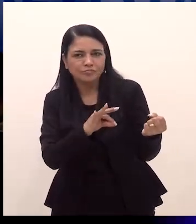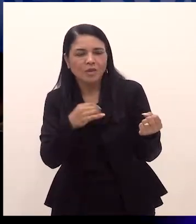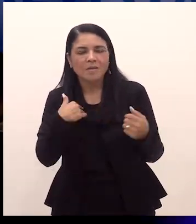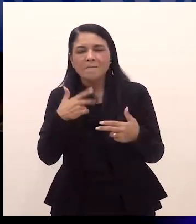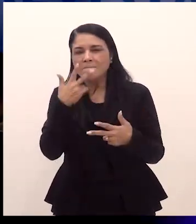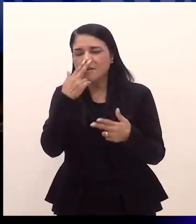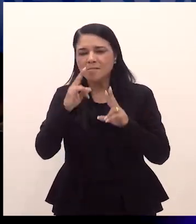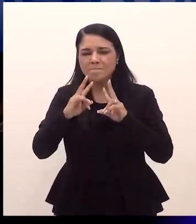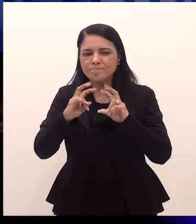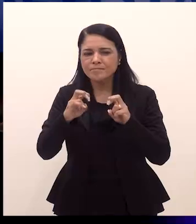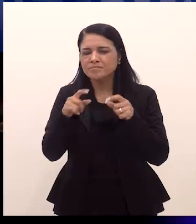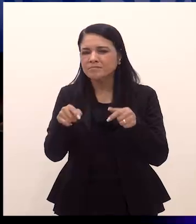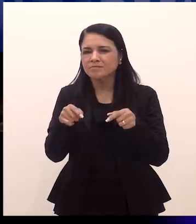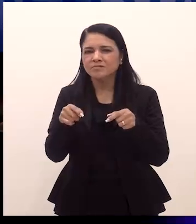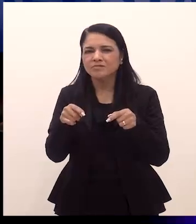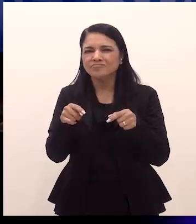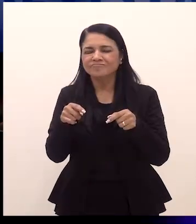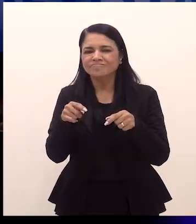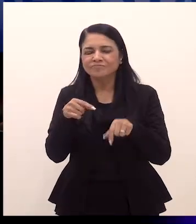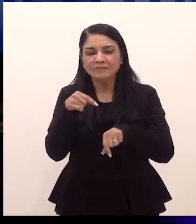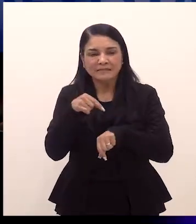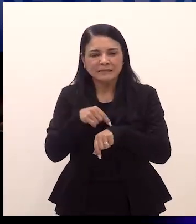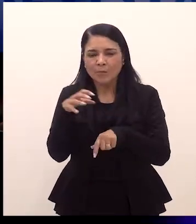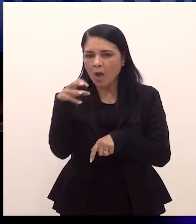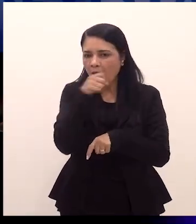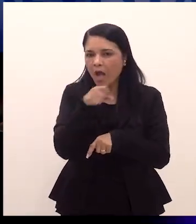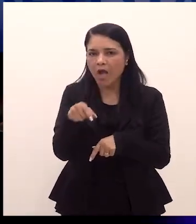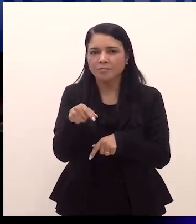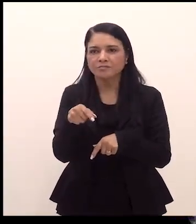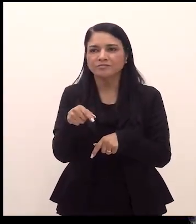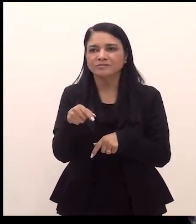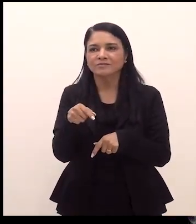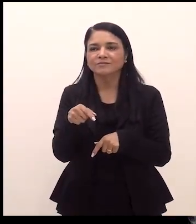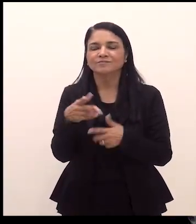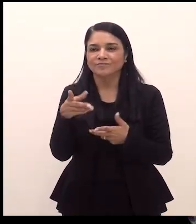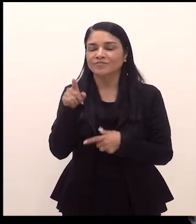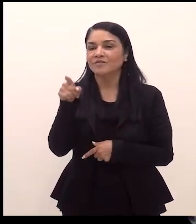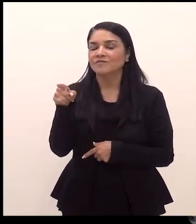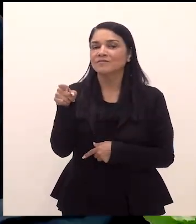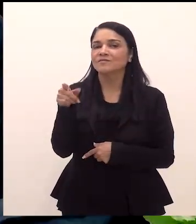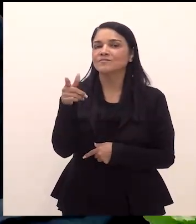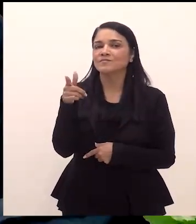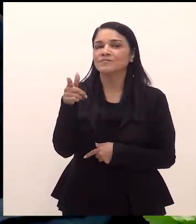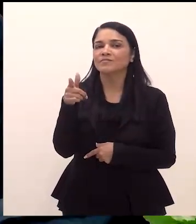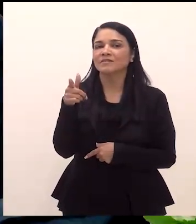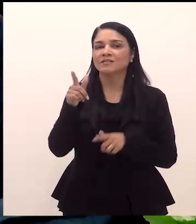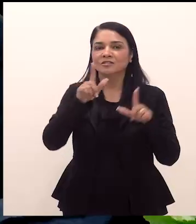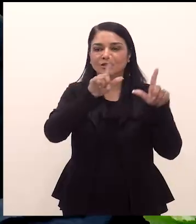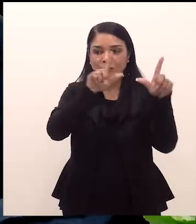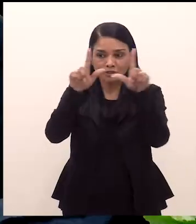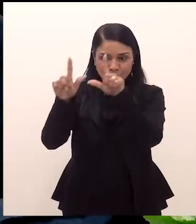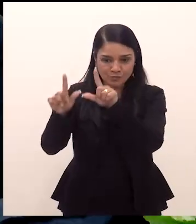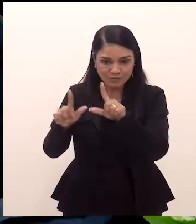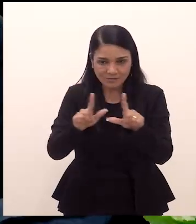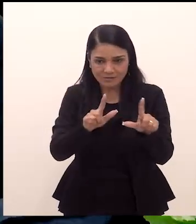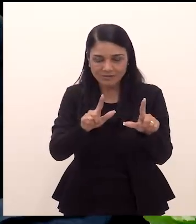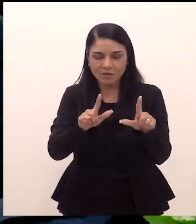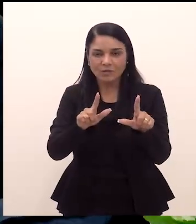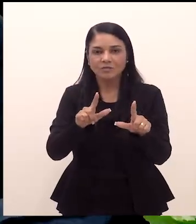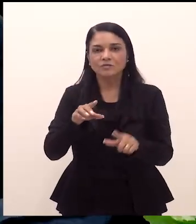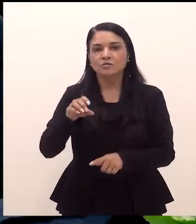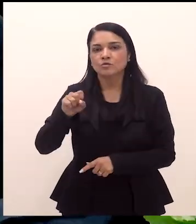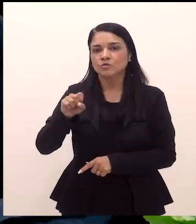bem. Me parece que existe uma percepção do que você vê ali num tempo muito rápido. É a compulsão. E aí você chega